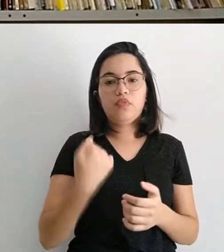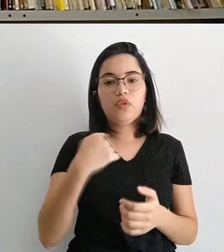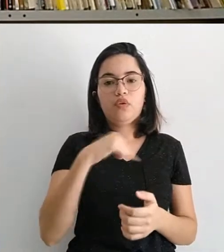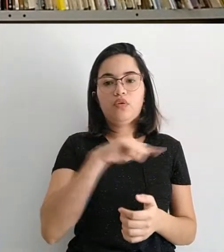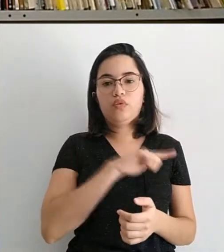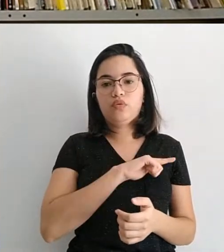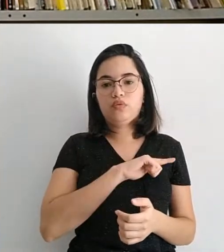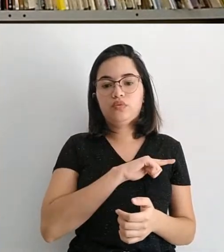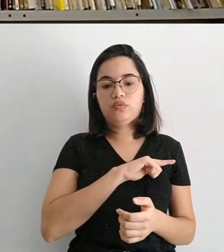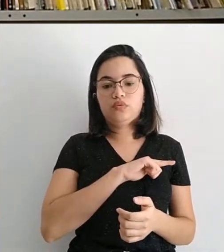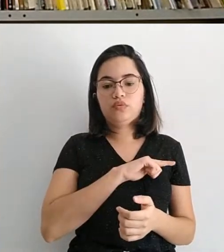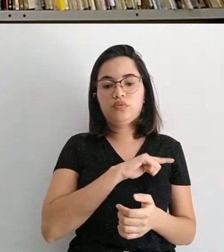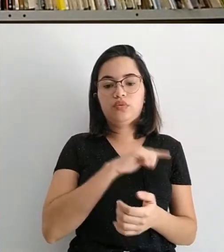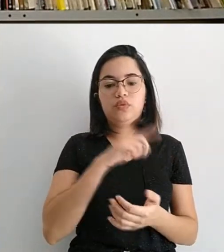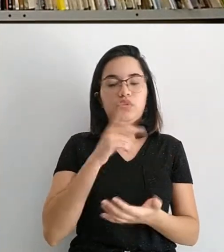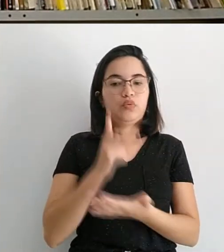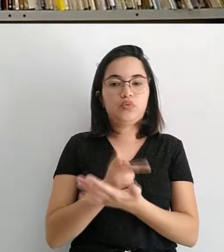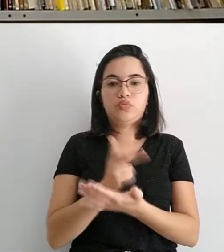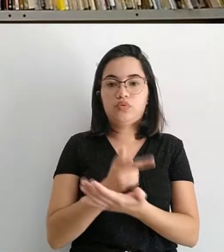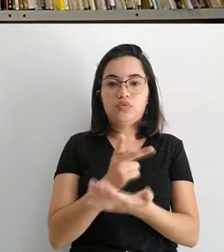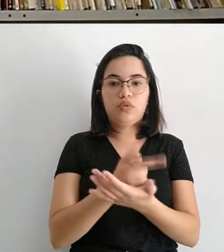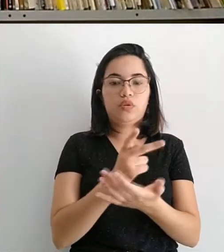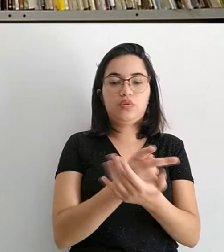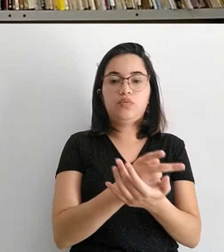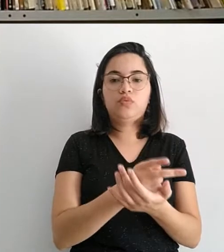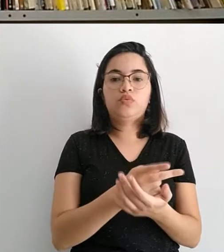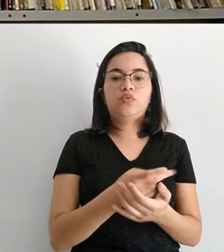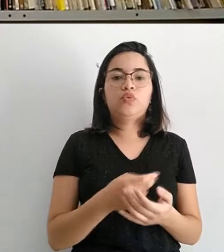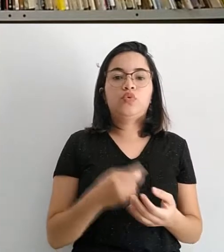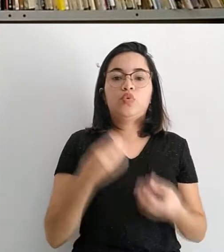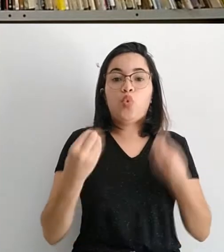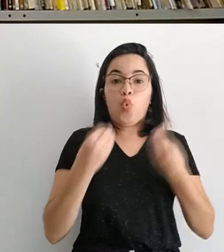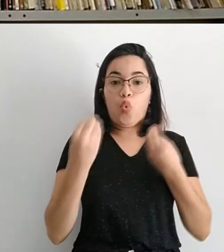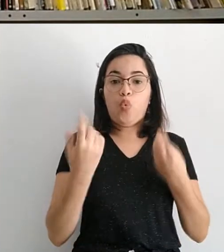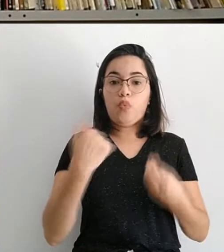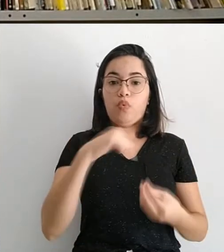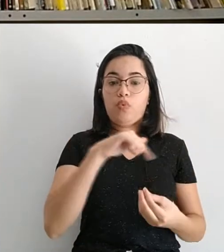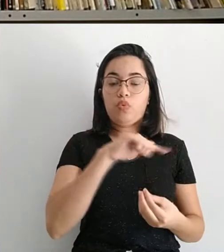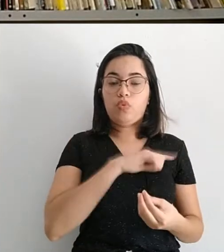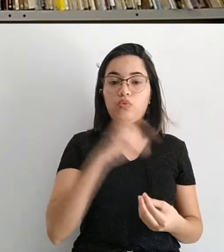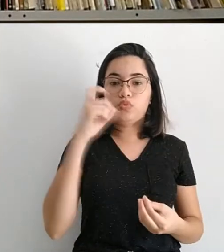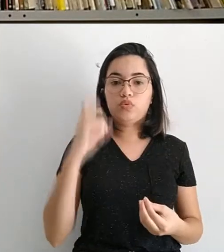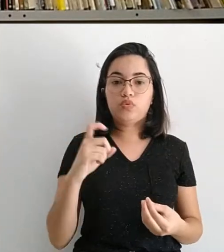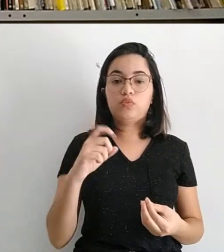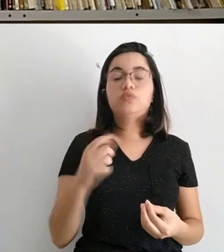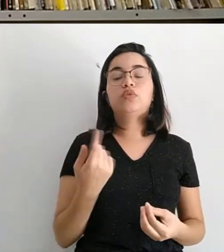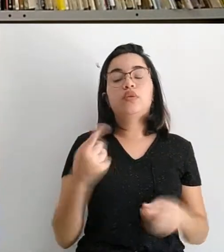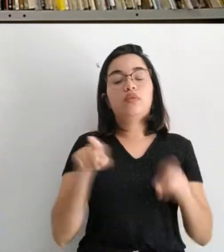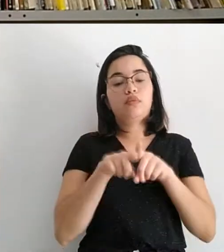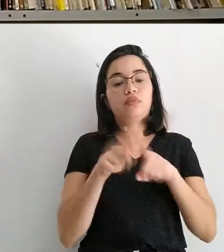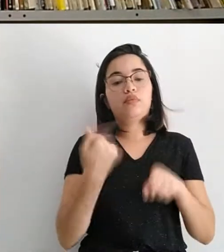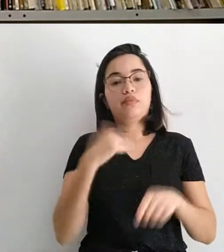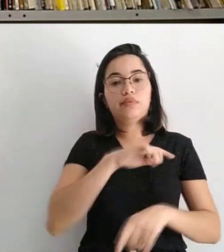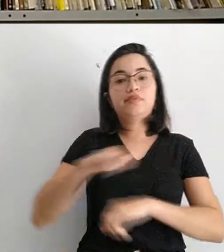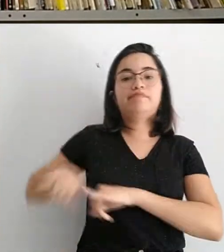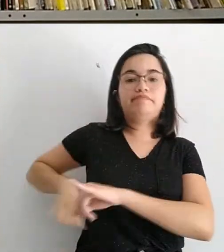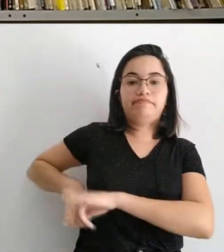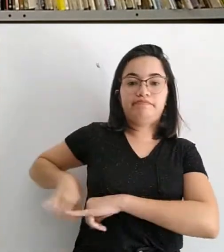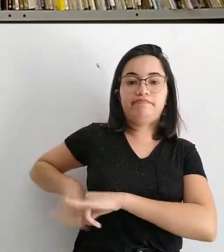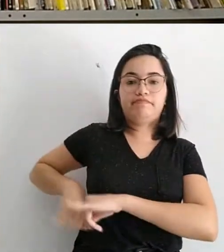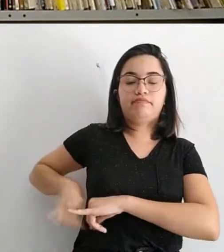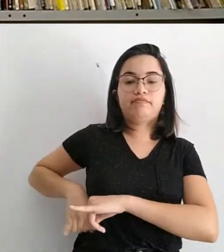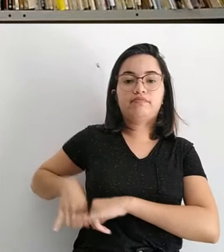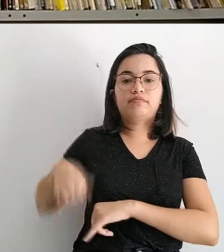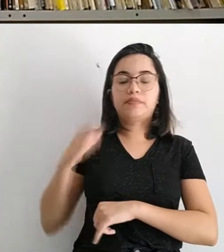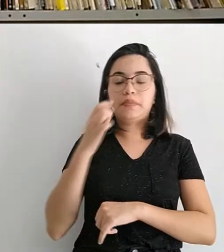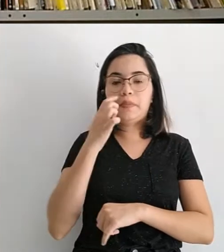não permaneceríamos como nós somos e nós sofreríamos muito com isso. São